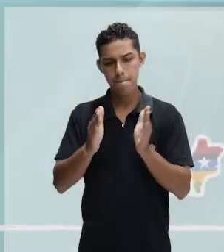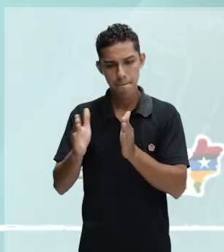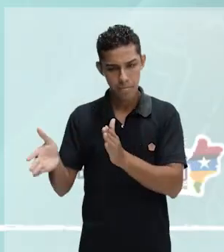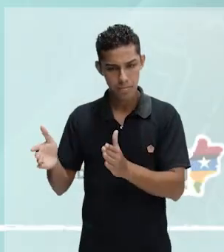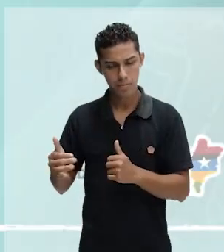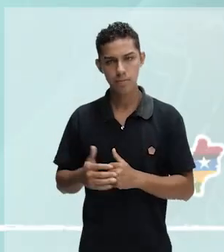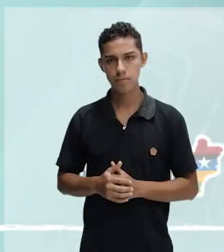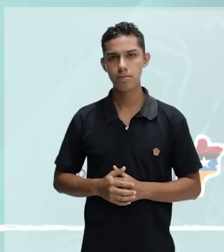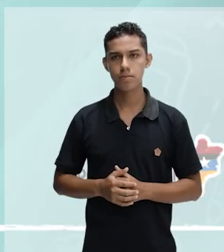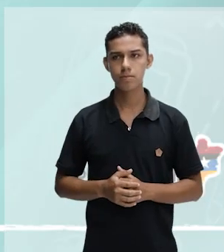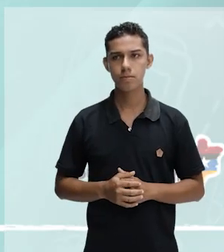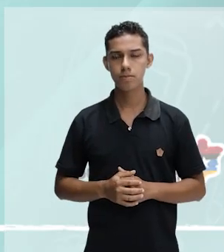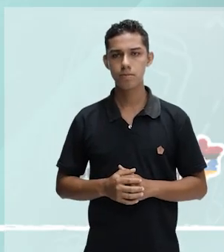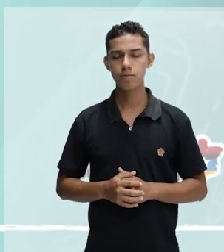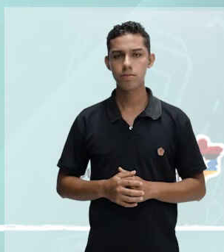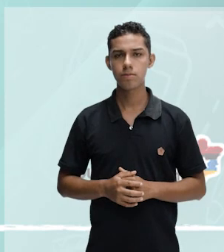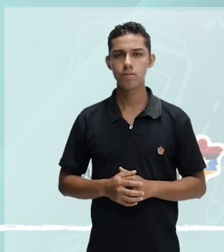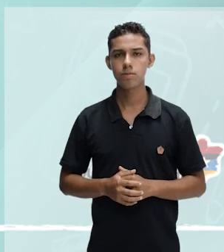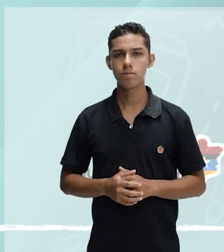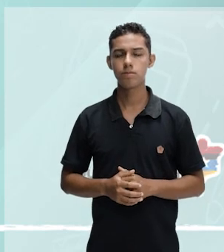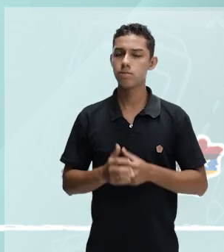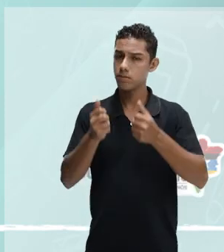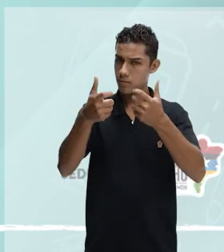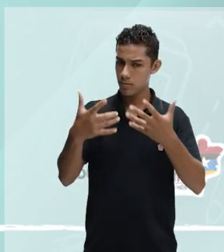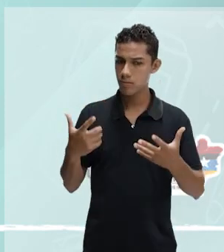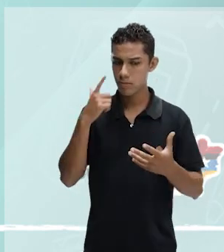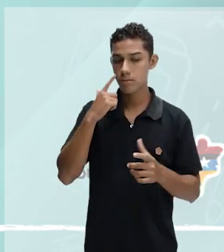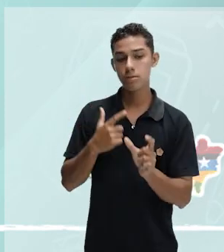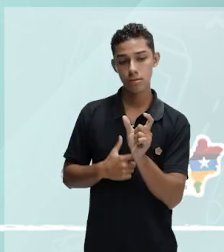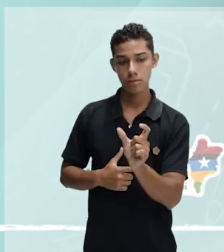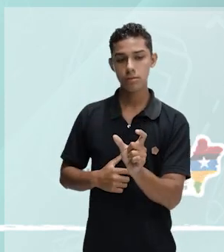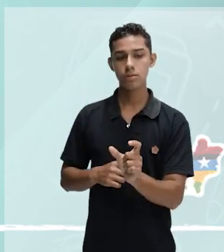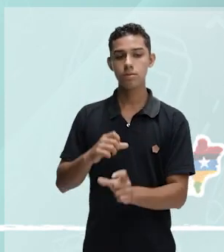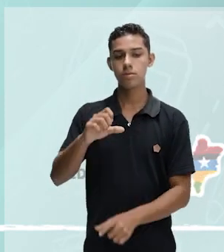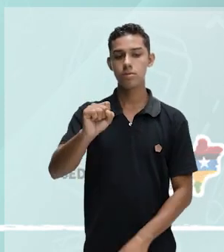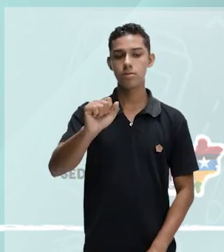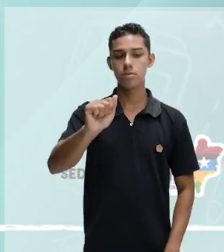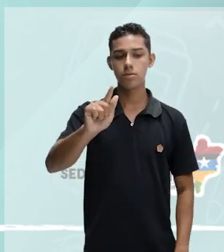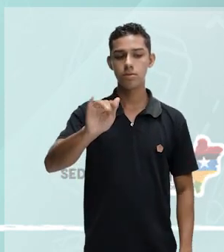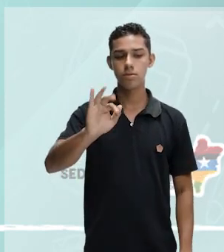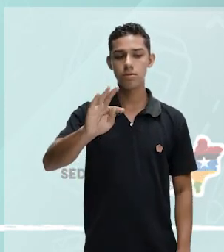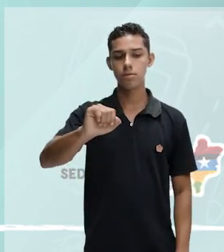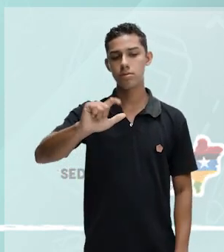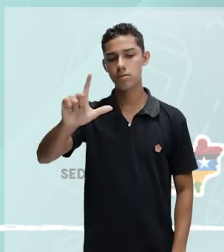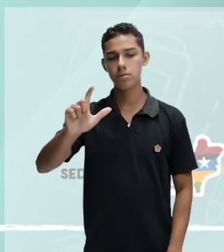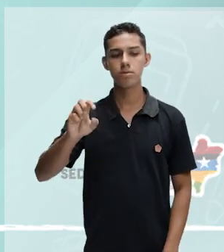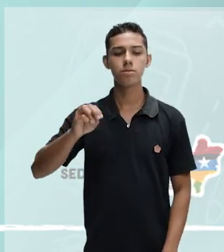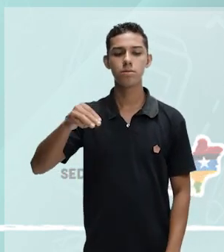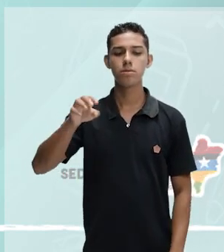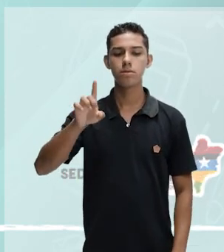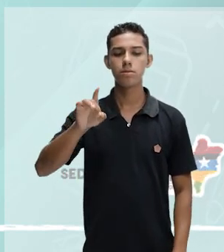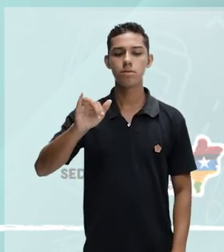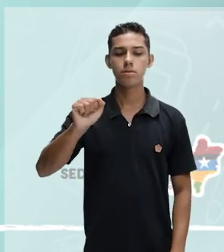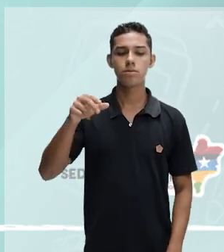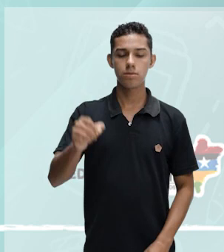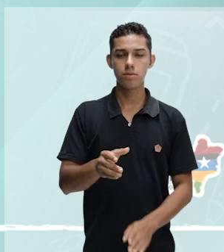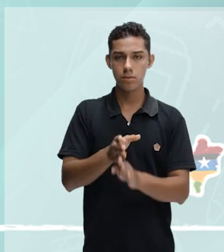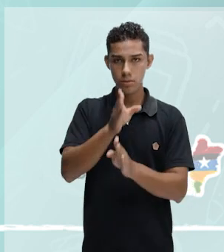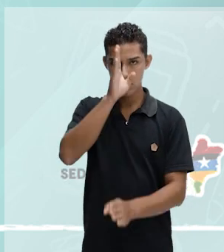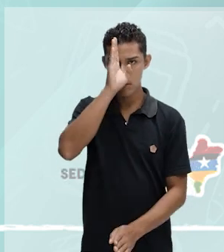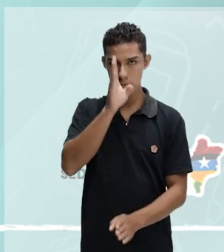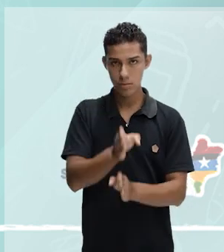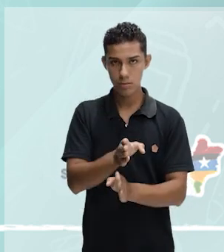esse plano sagital mediano. Mas no caso aqui nós estamos falando do sagital mediano. Cortou meu corpo ao meio, dividiu em direito e